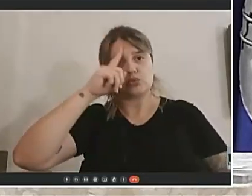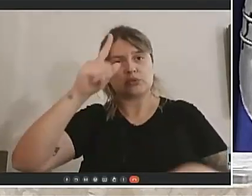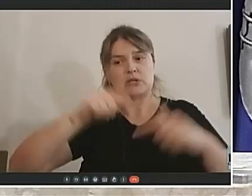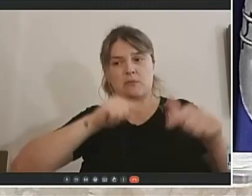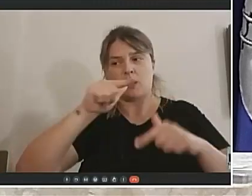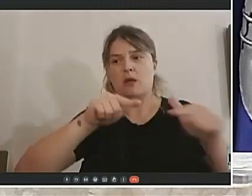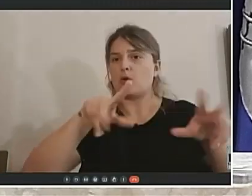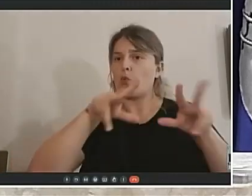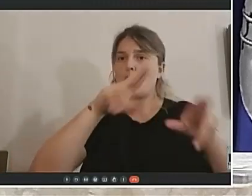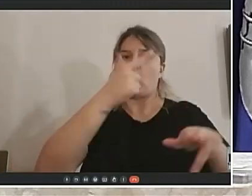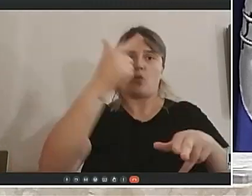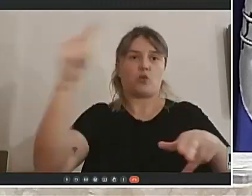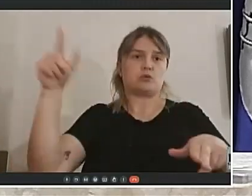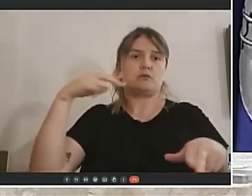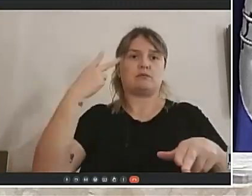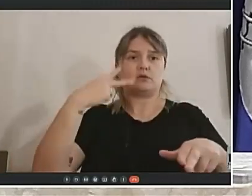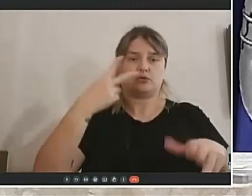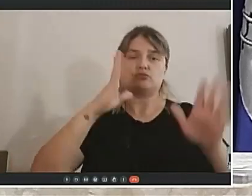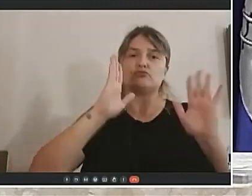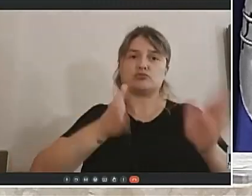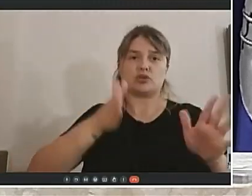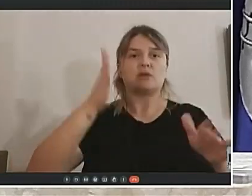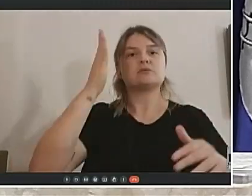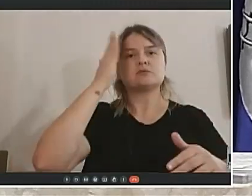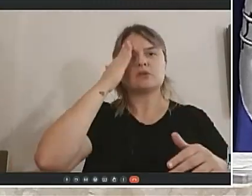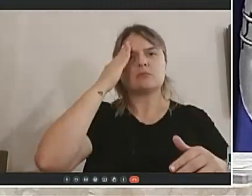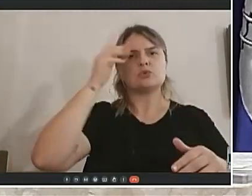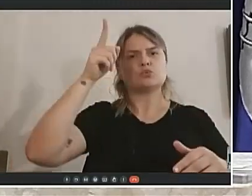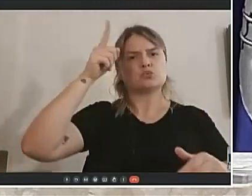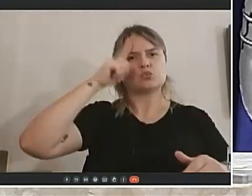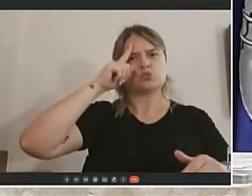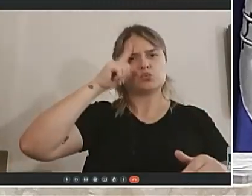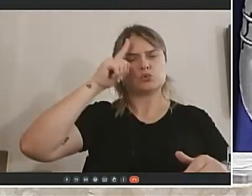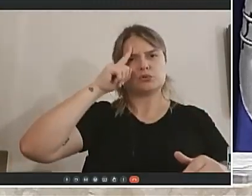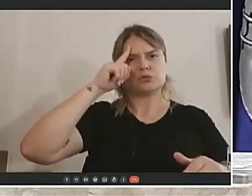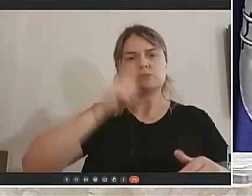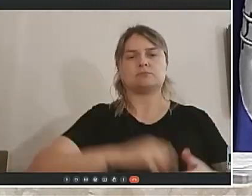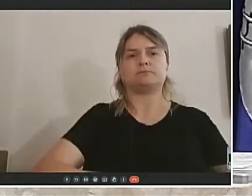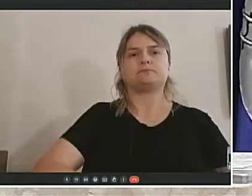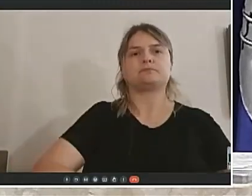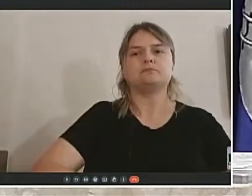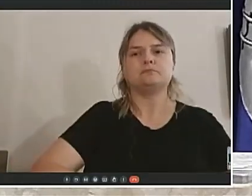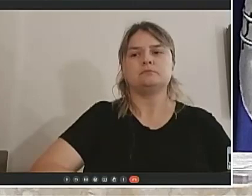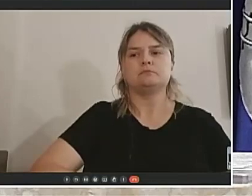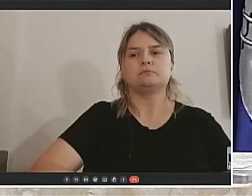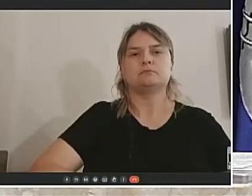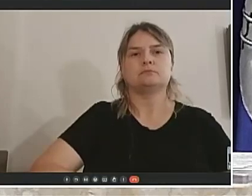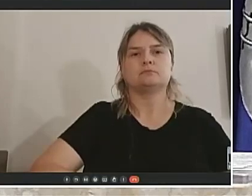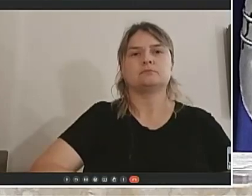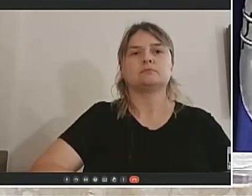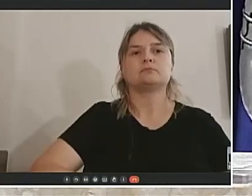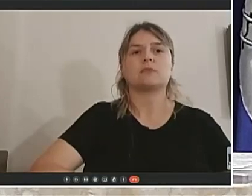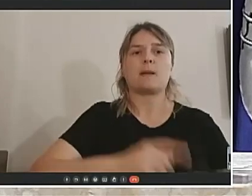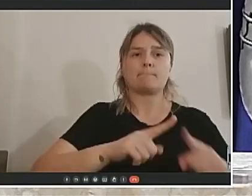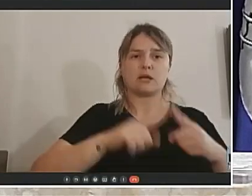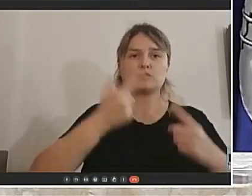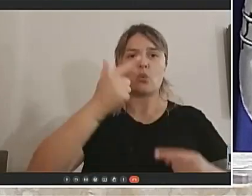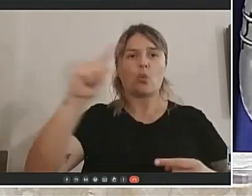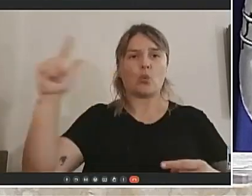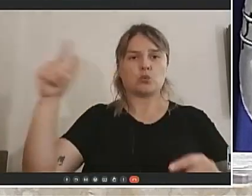vereadores aqui já recebem questionamento todos os dias não referente só a questão da iluminação pública mas de outros